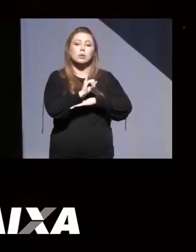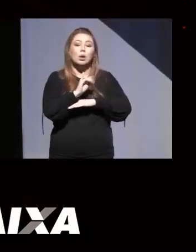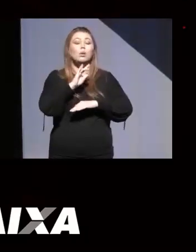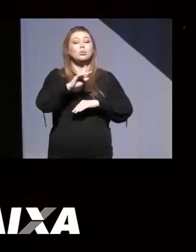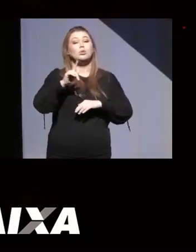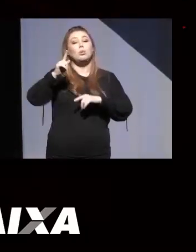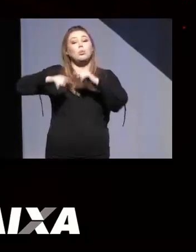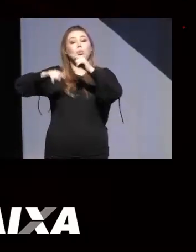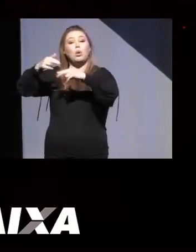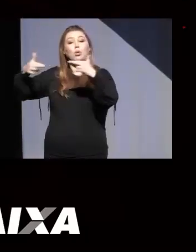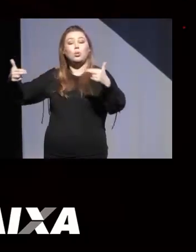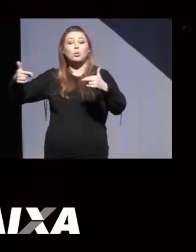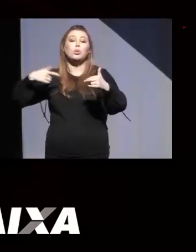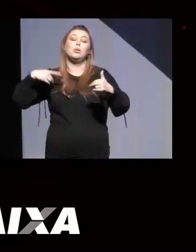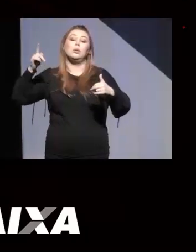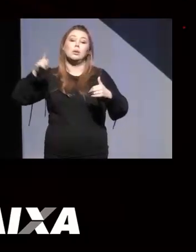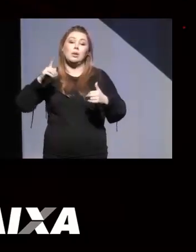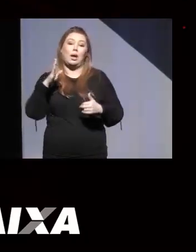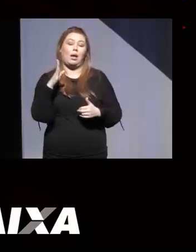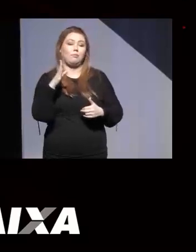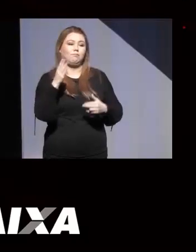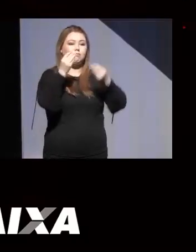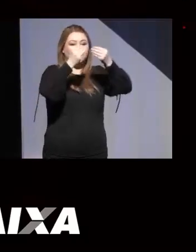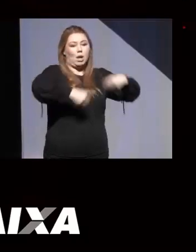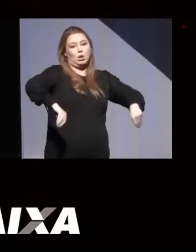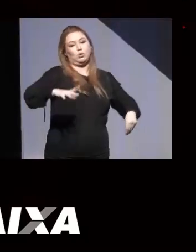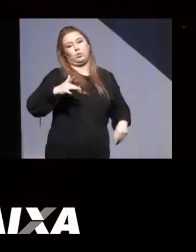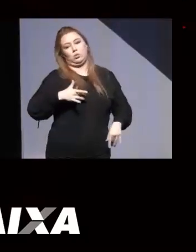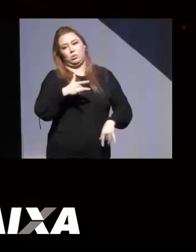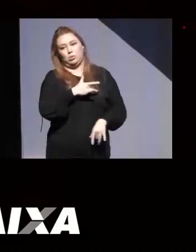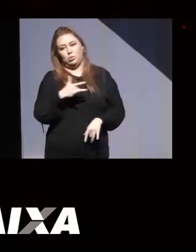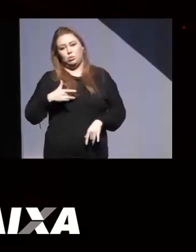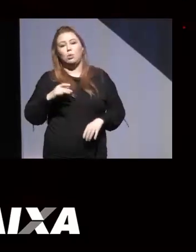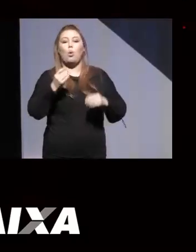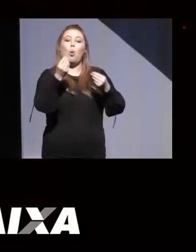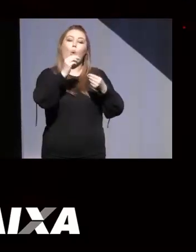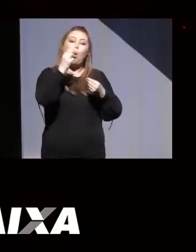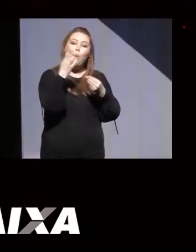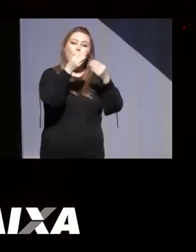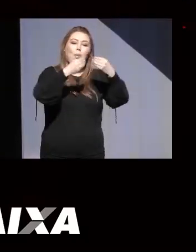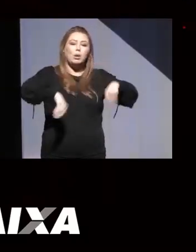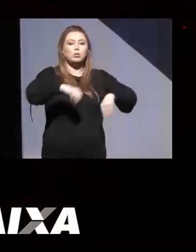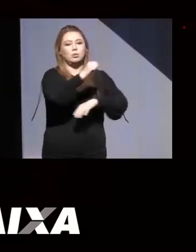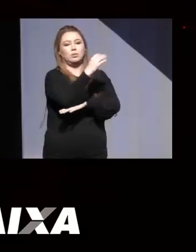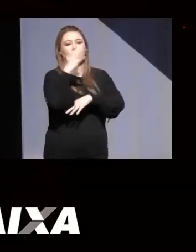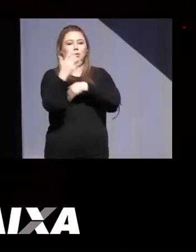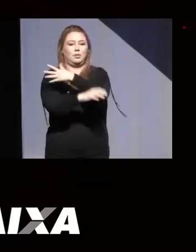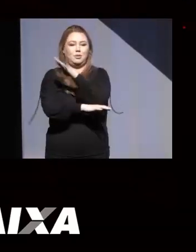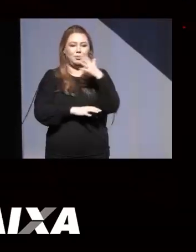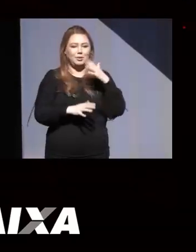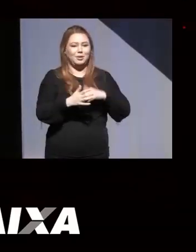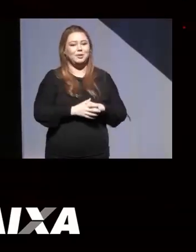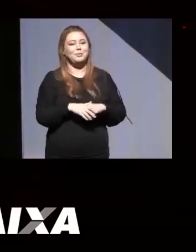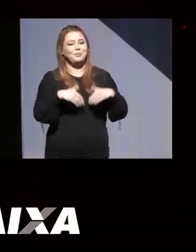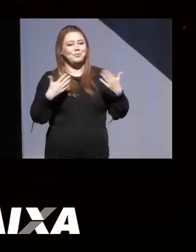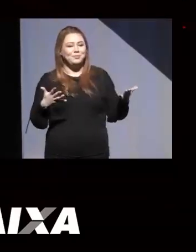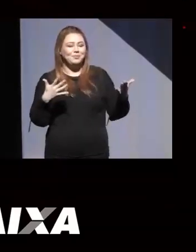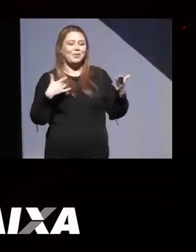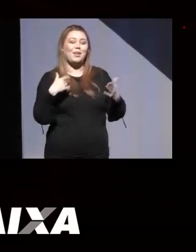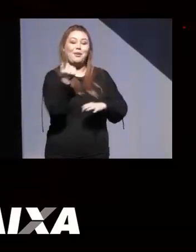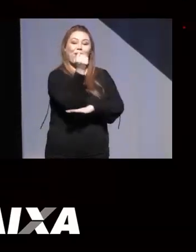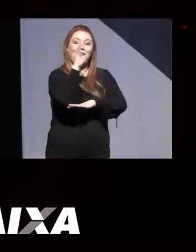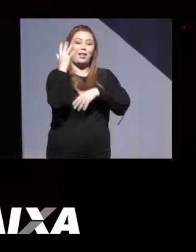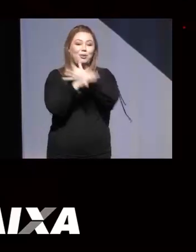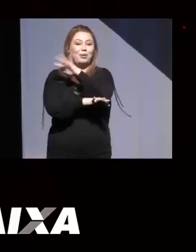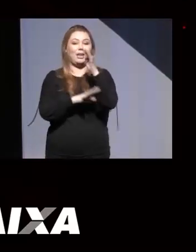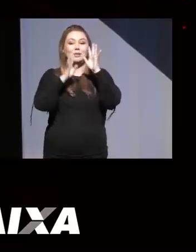que façam mal à saúde ou ao meio ambiente. Então, o meio ambiente ganhou uma posição de